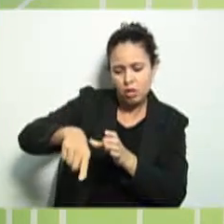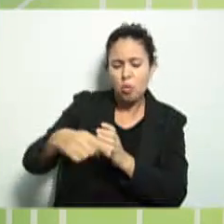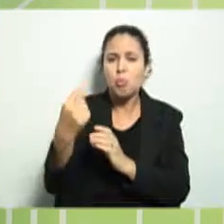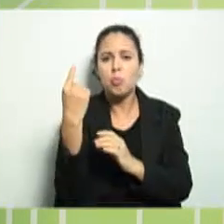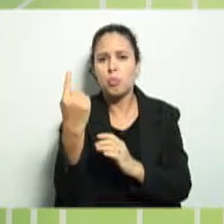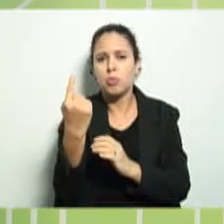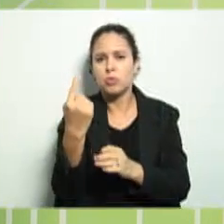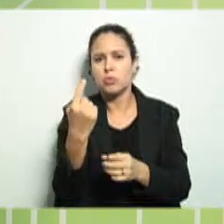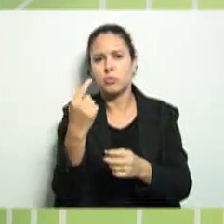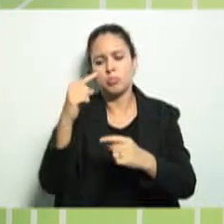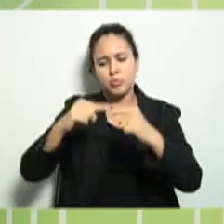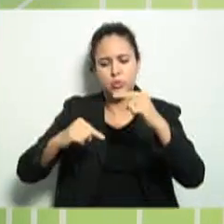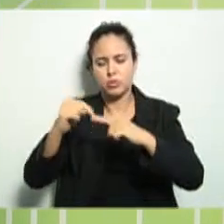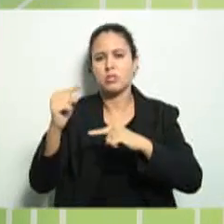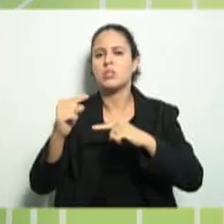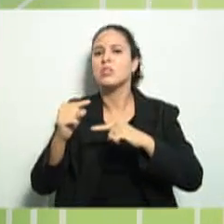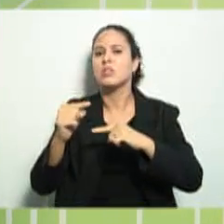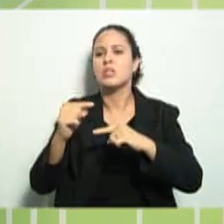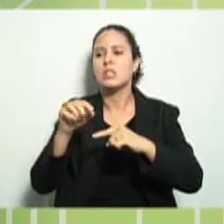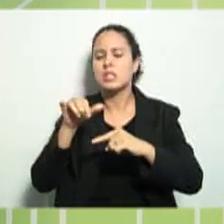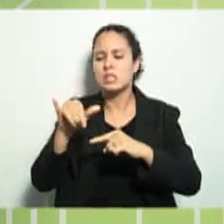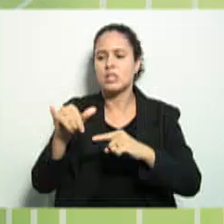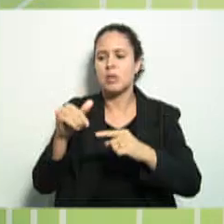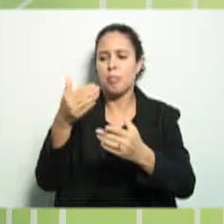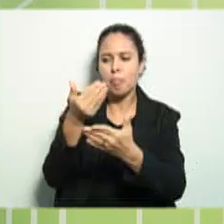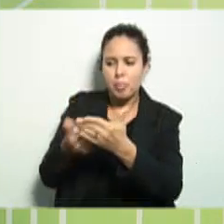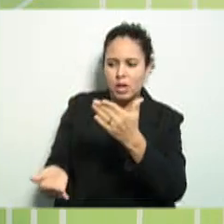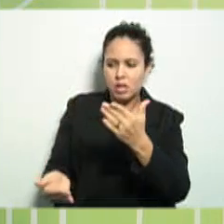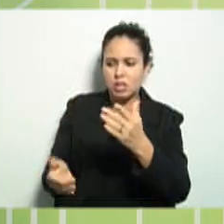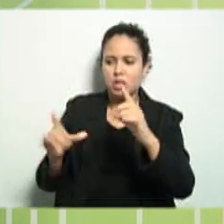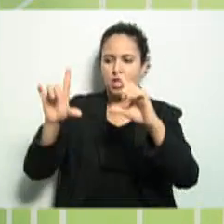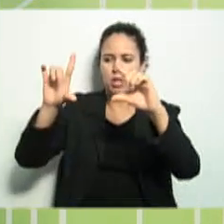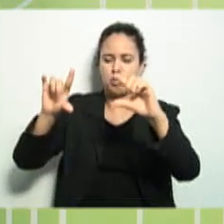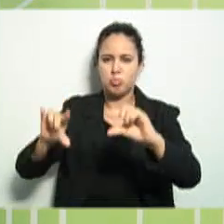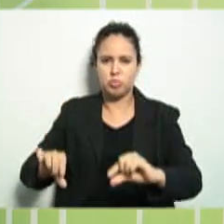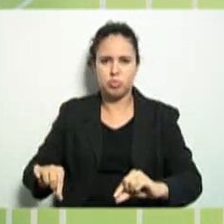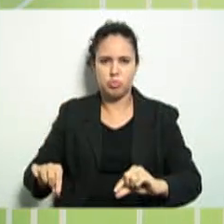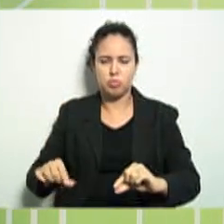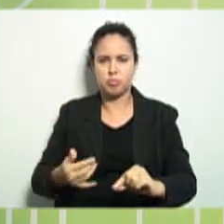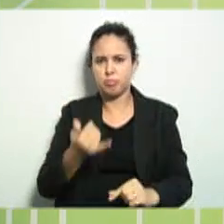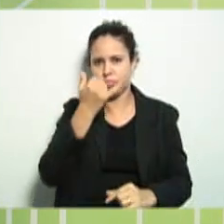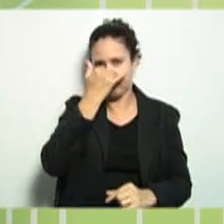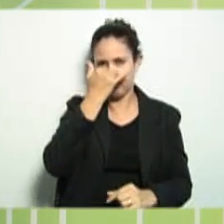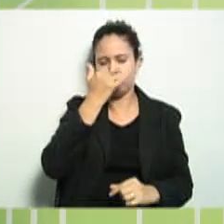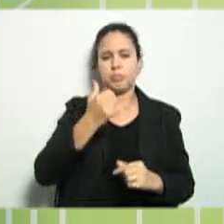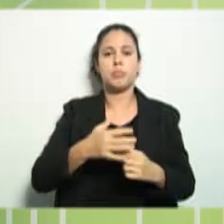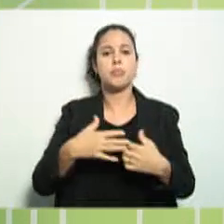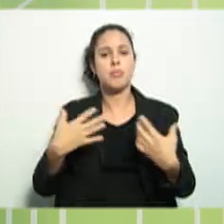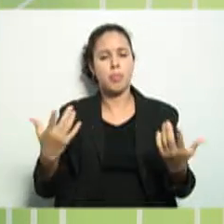ele. Então, diversificação da produção é fundamental para o desenvolvimento e para a